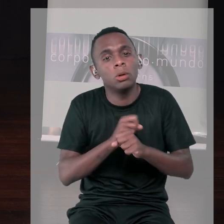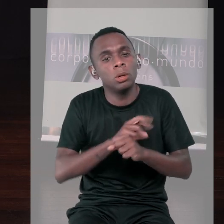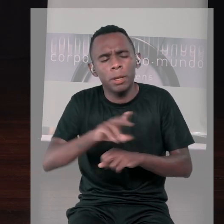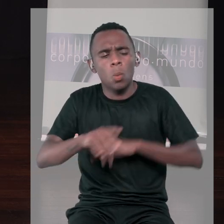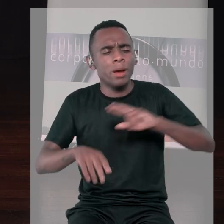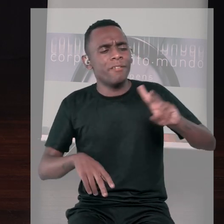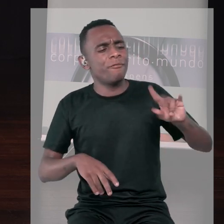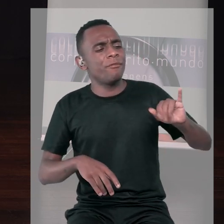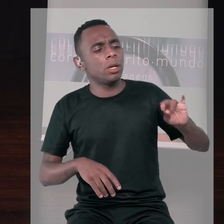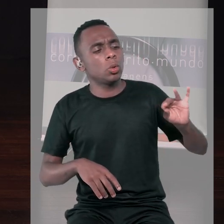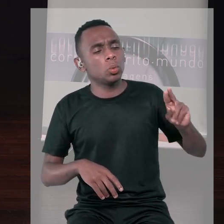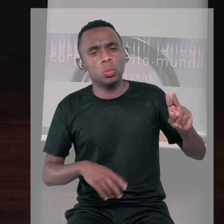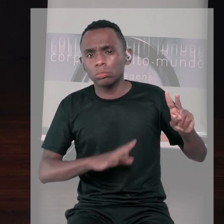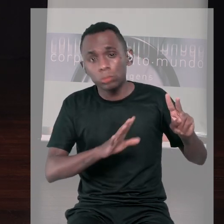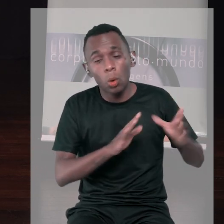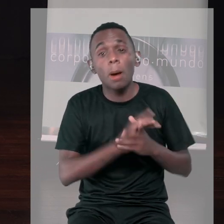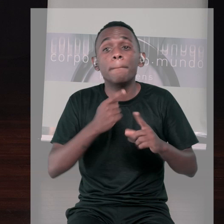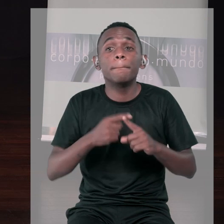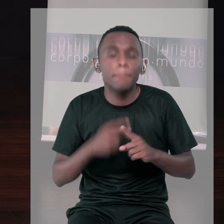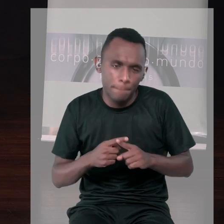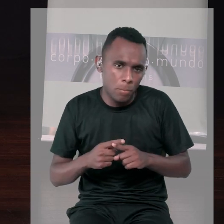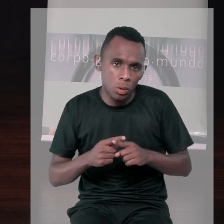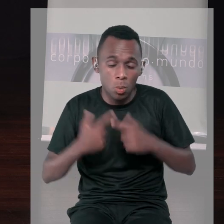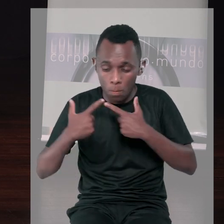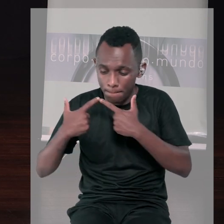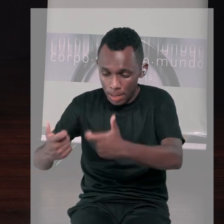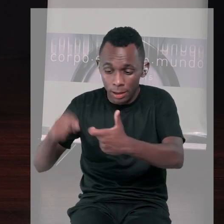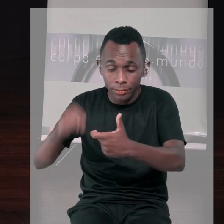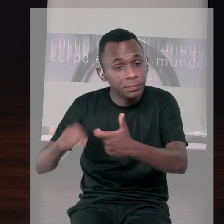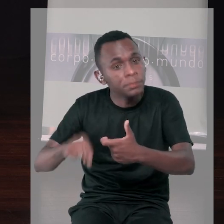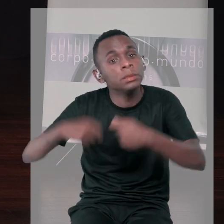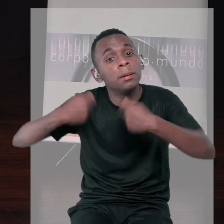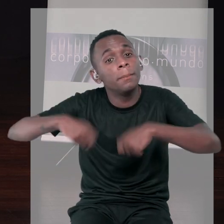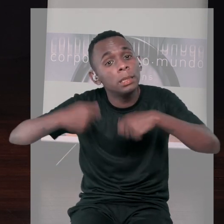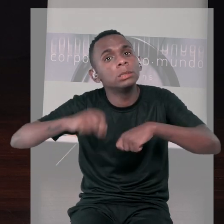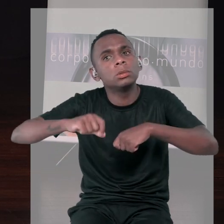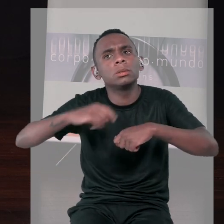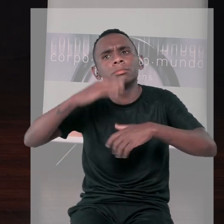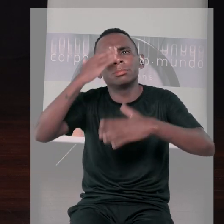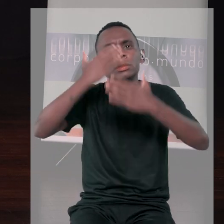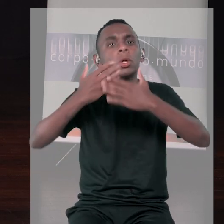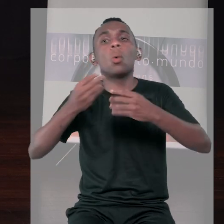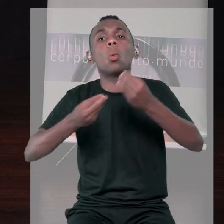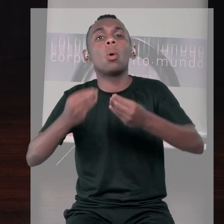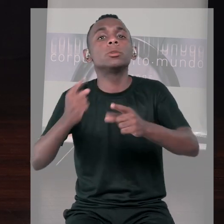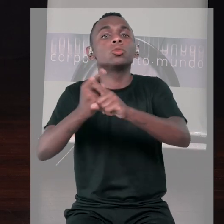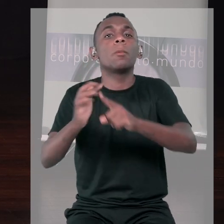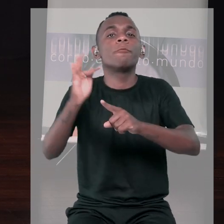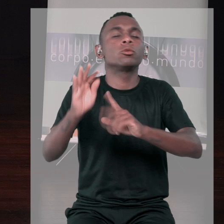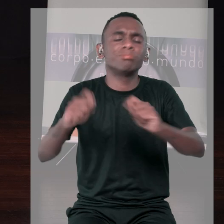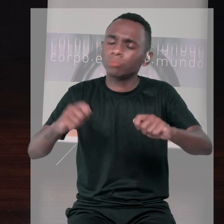Porque é o fato de que uma guerra é necessariamente imprevisível no seu desenrolar que constitui a